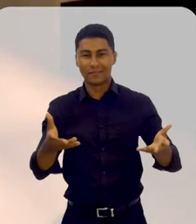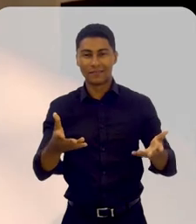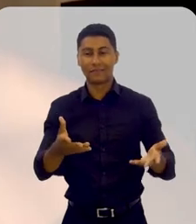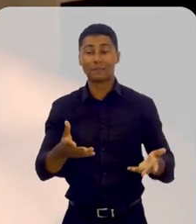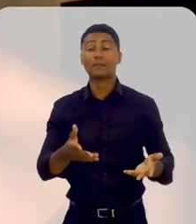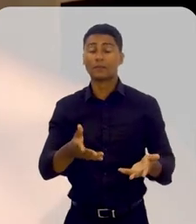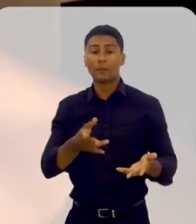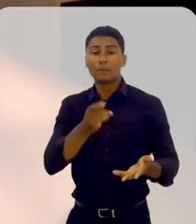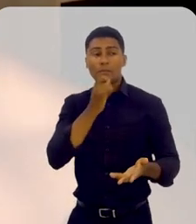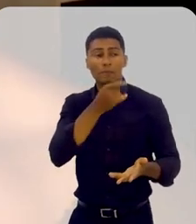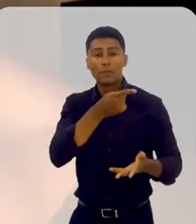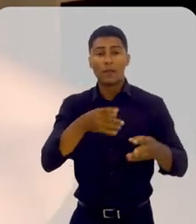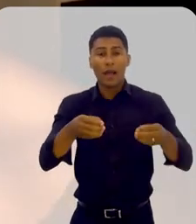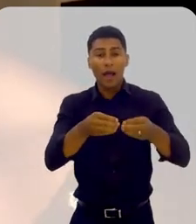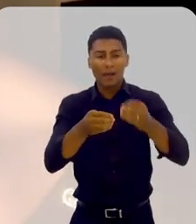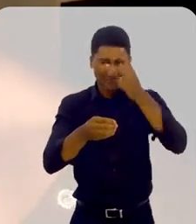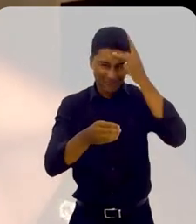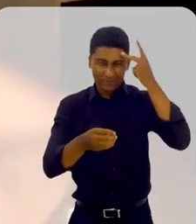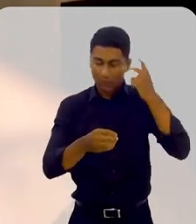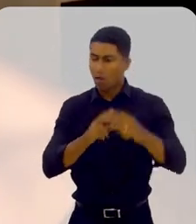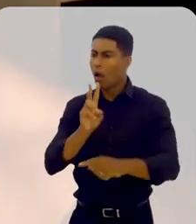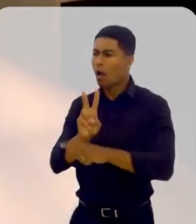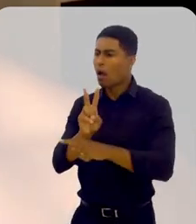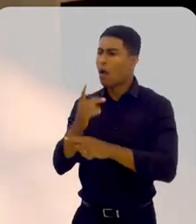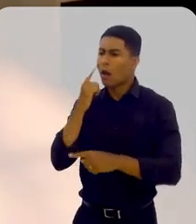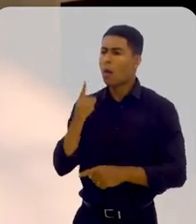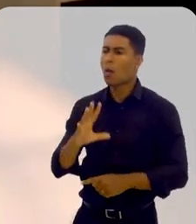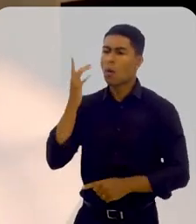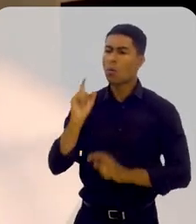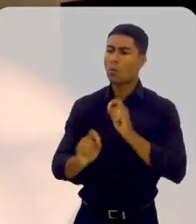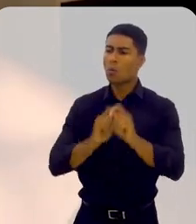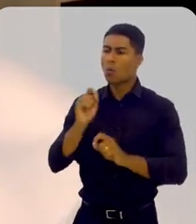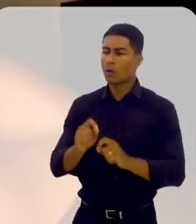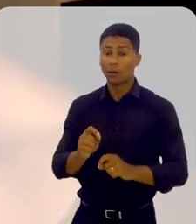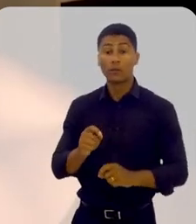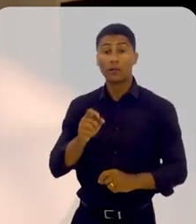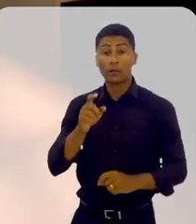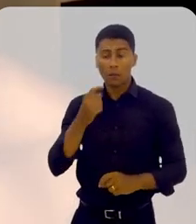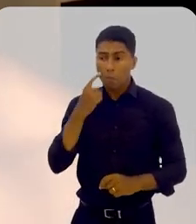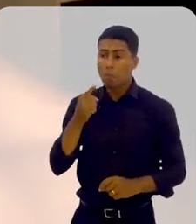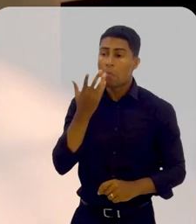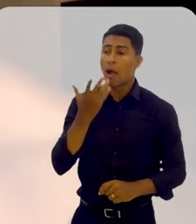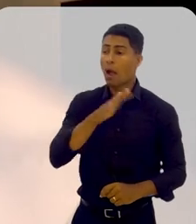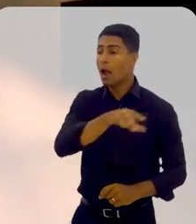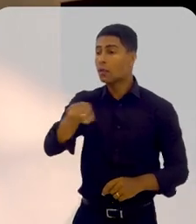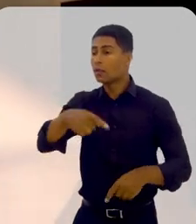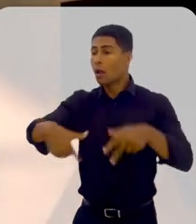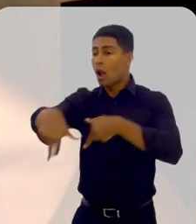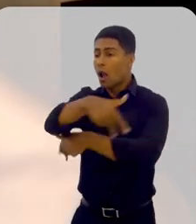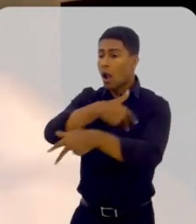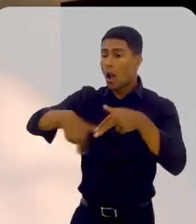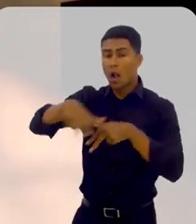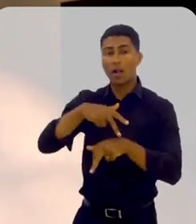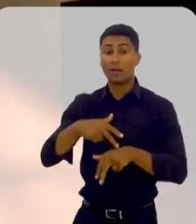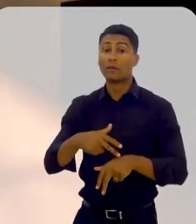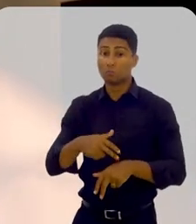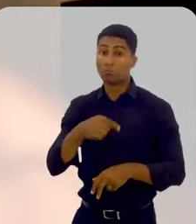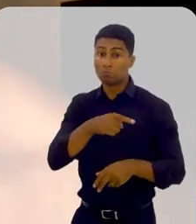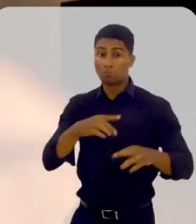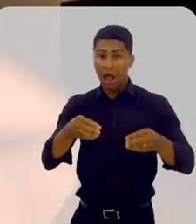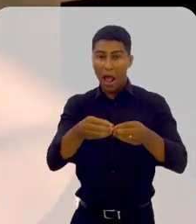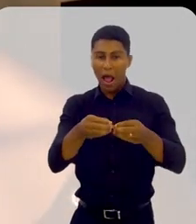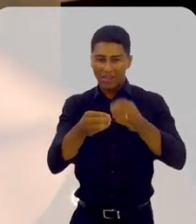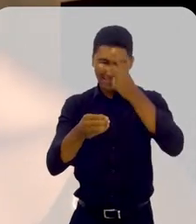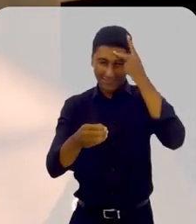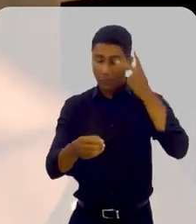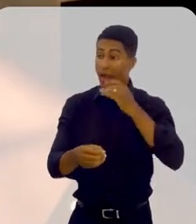vizinha que está de olho no que está acontecendo, vai dar ajuda a sua mãe a saber por onde andam as crianças na rua, aquela vizinha que está sempre de olho no que está acontecendo na